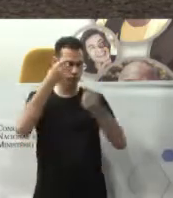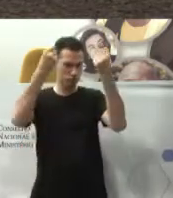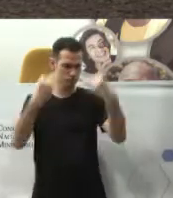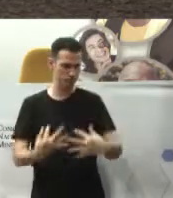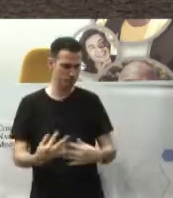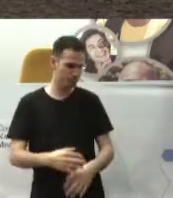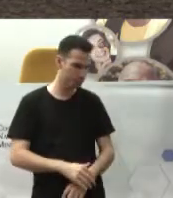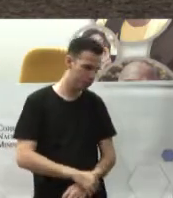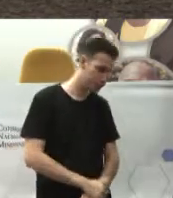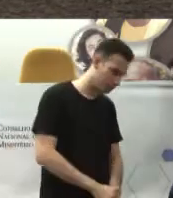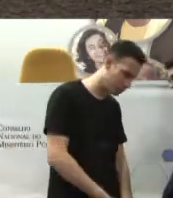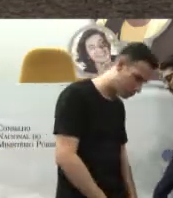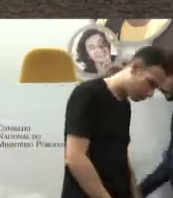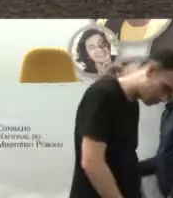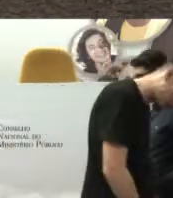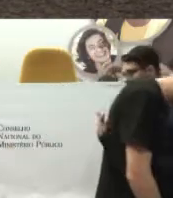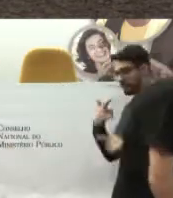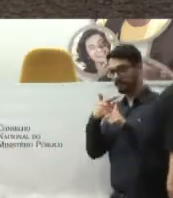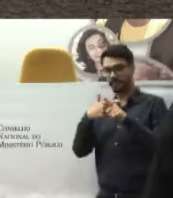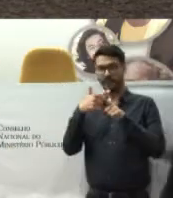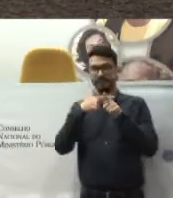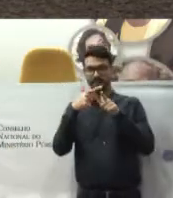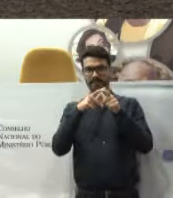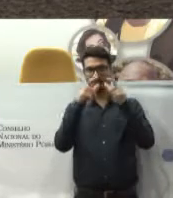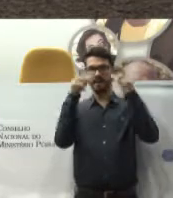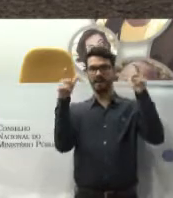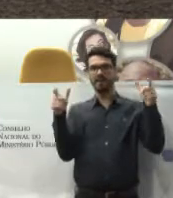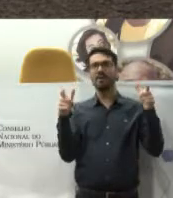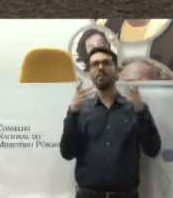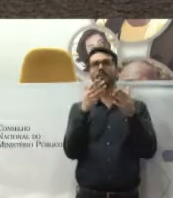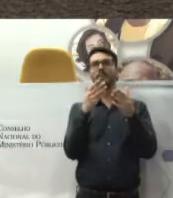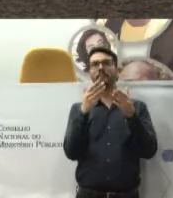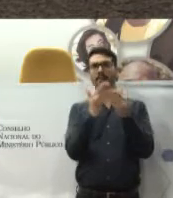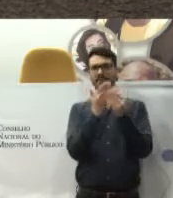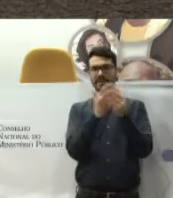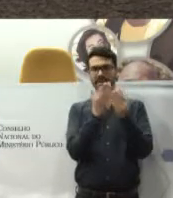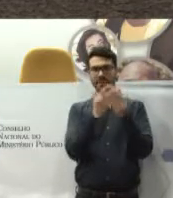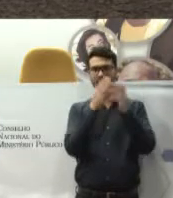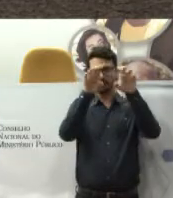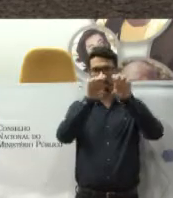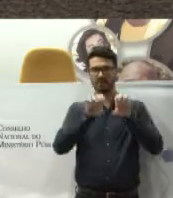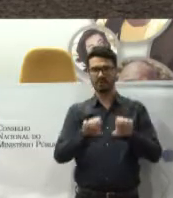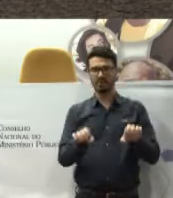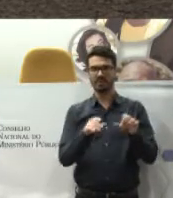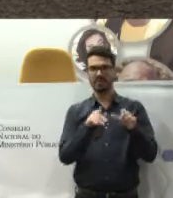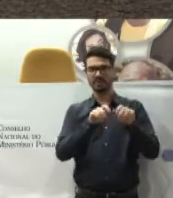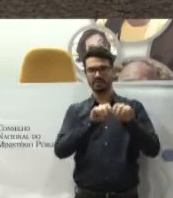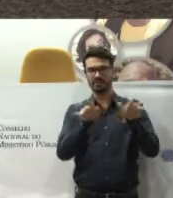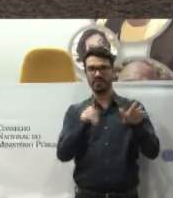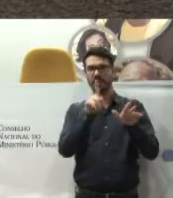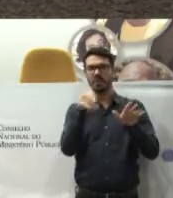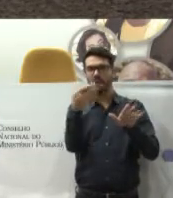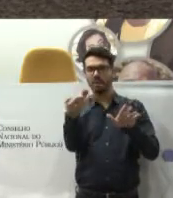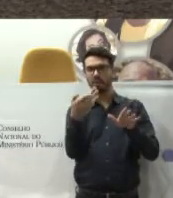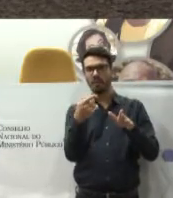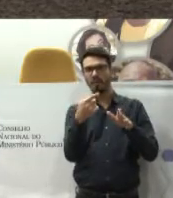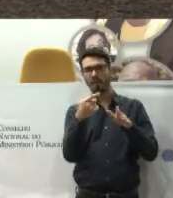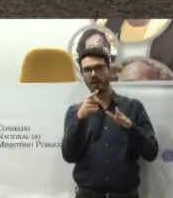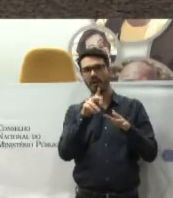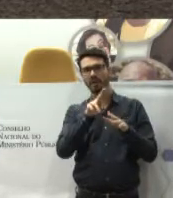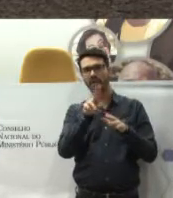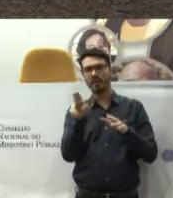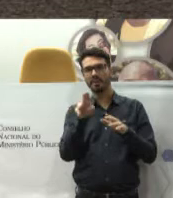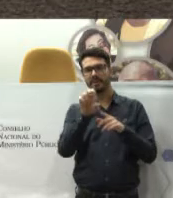seguinte. O grande problema é qual, do processo estrutural, e acho que esse é o nosso grande desafio, é qual é o seu